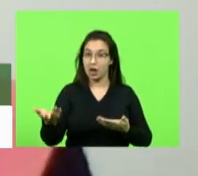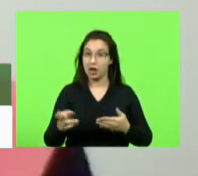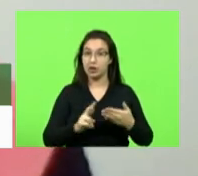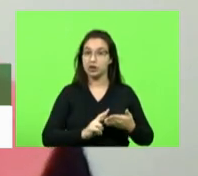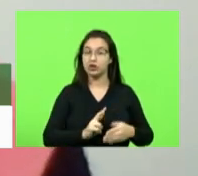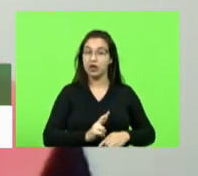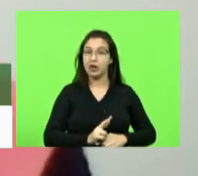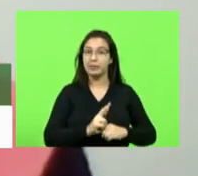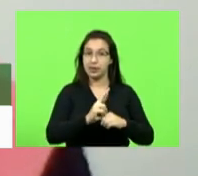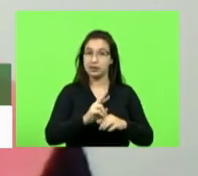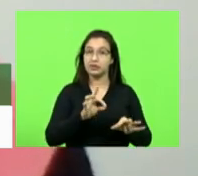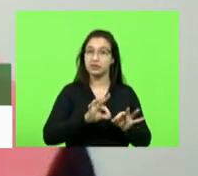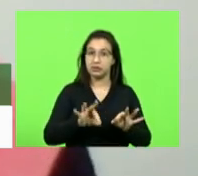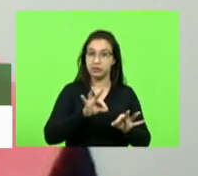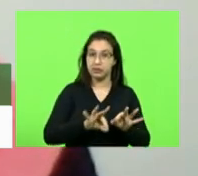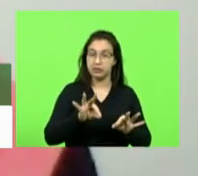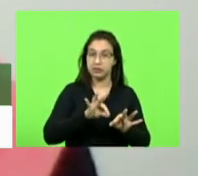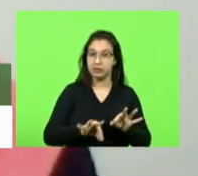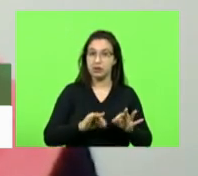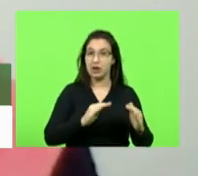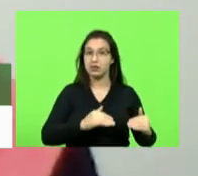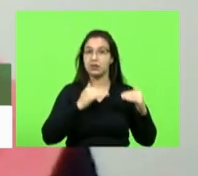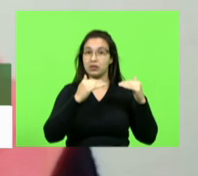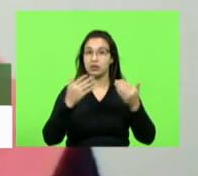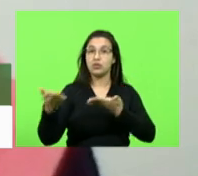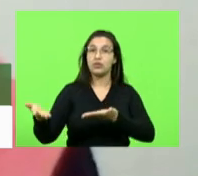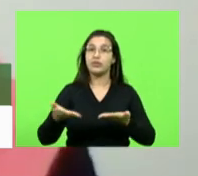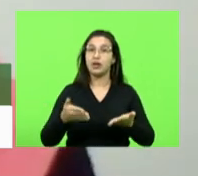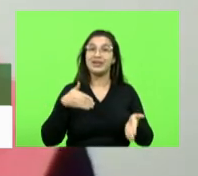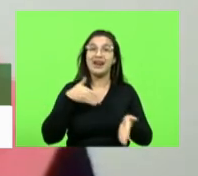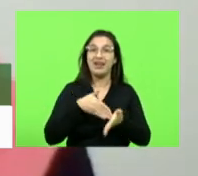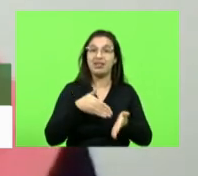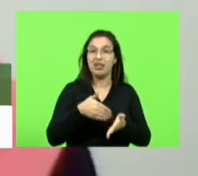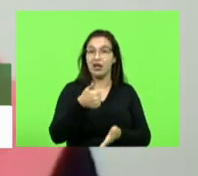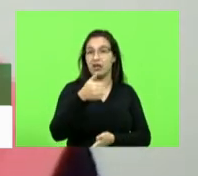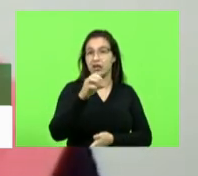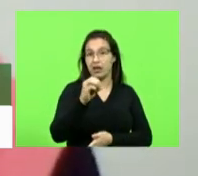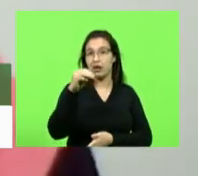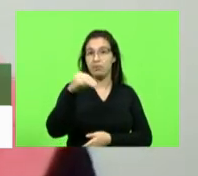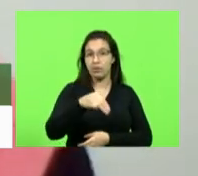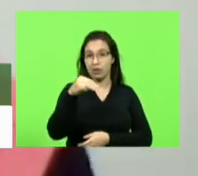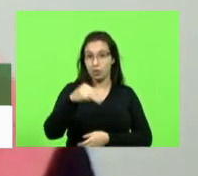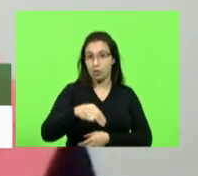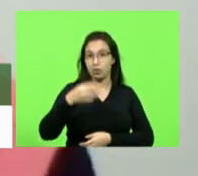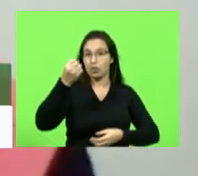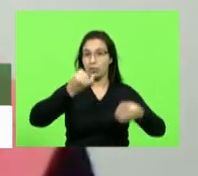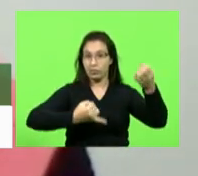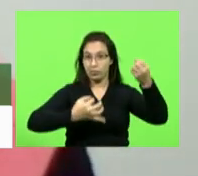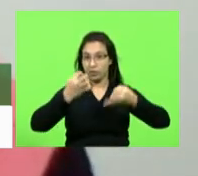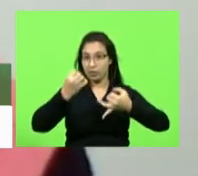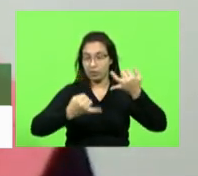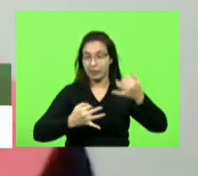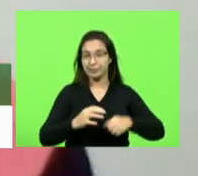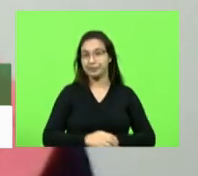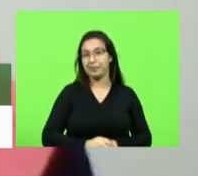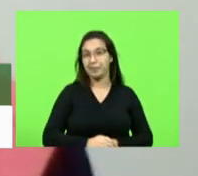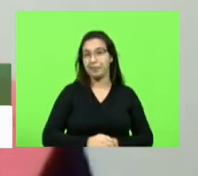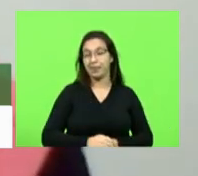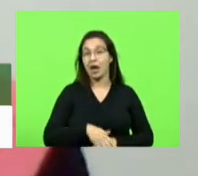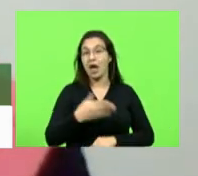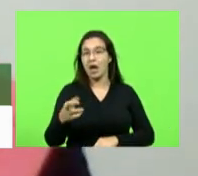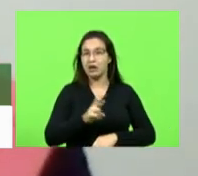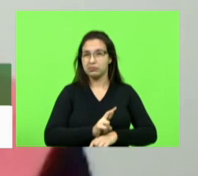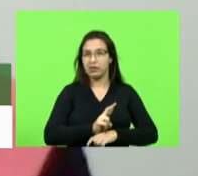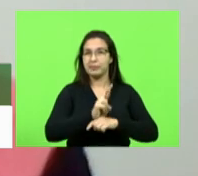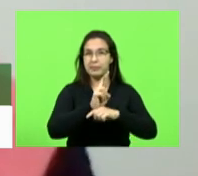das entidades. As autoridades convidadas terão 10 minutos de manifestação e os representantes das